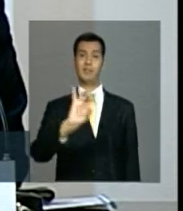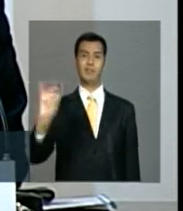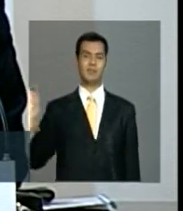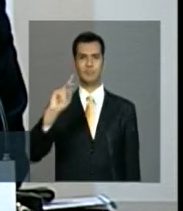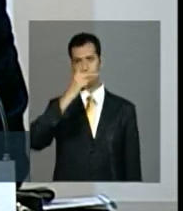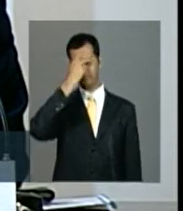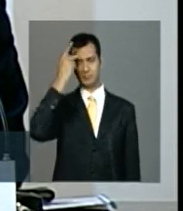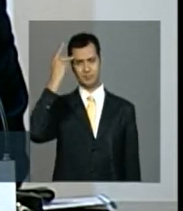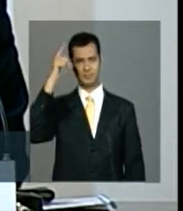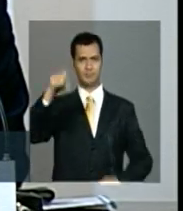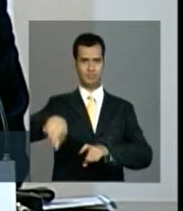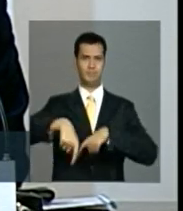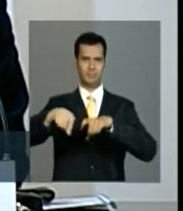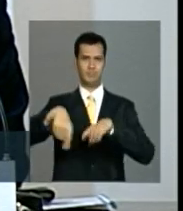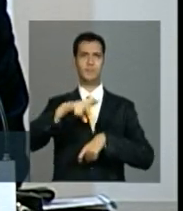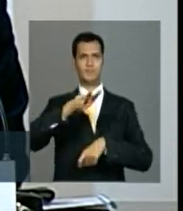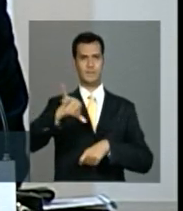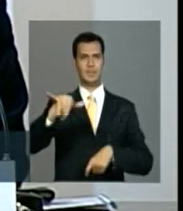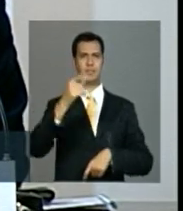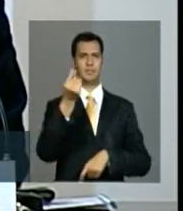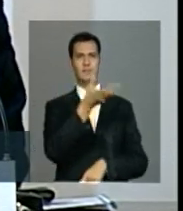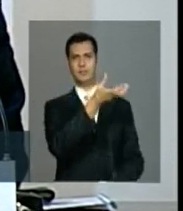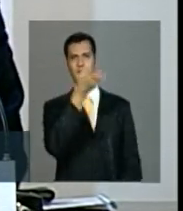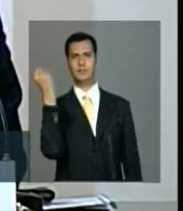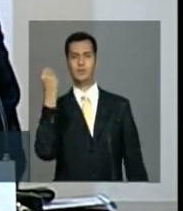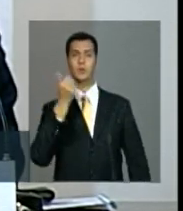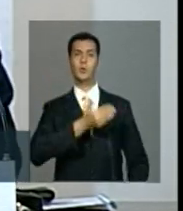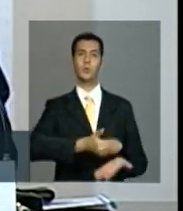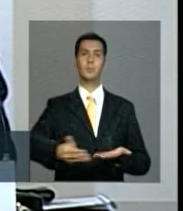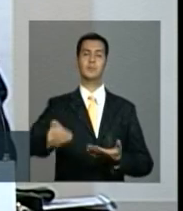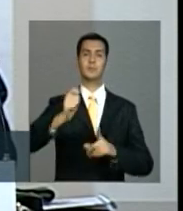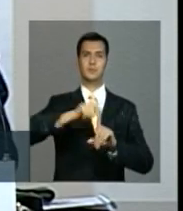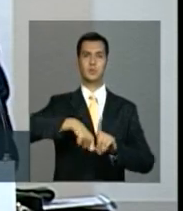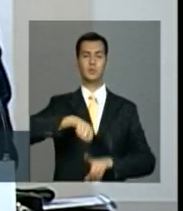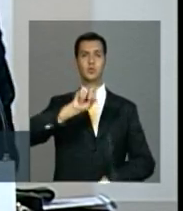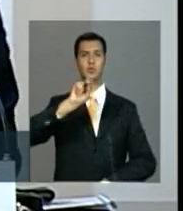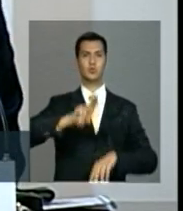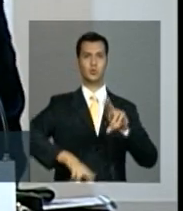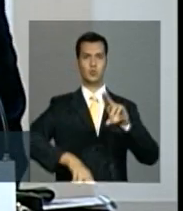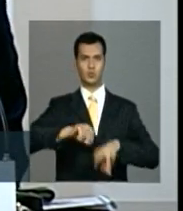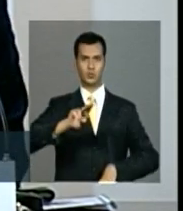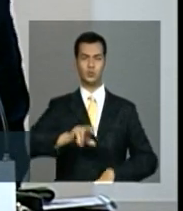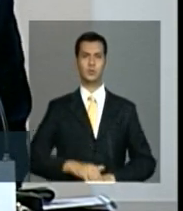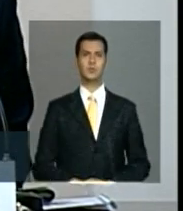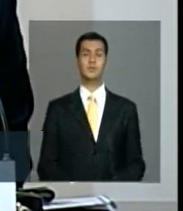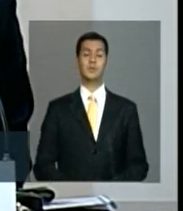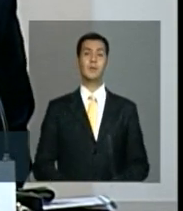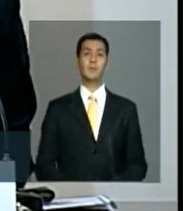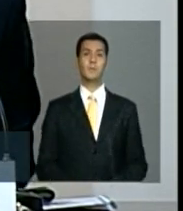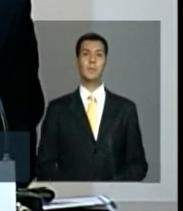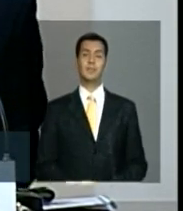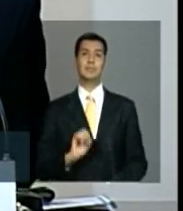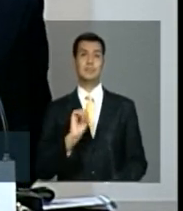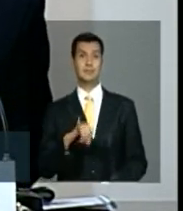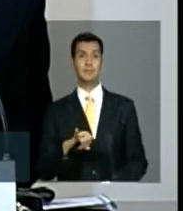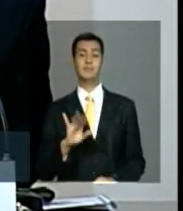deverão receber já a partir de junho e para aqueles que não estão cobertos pelo garantia safra nós